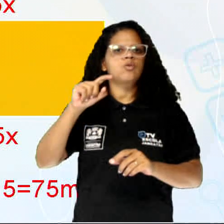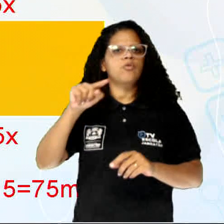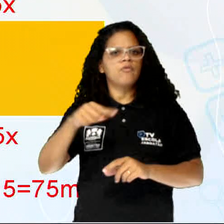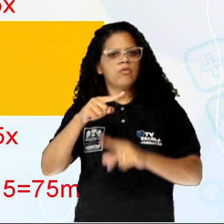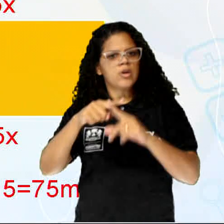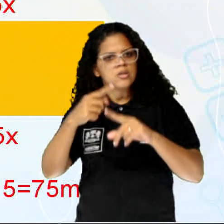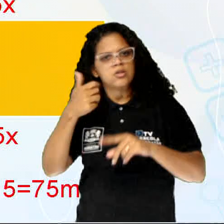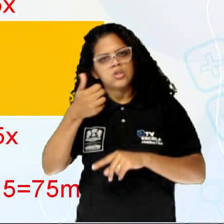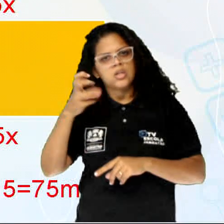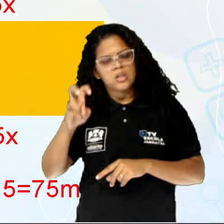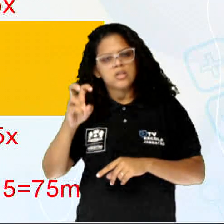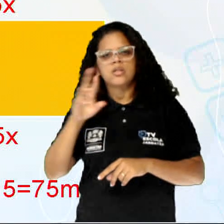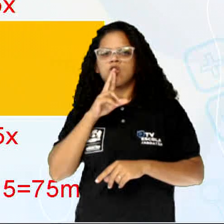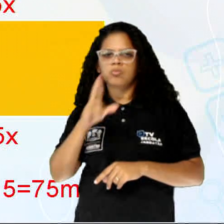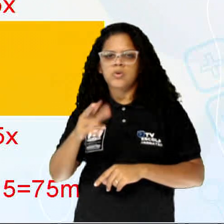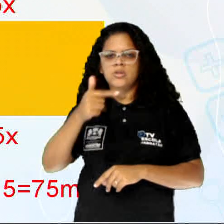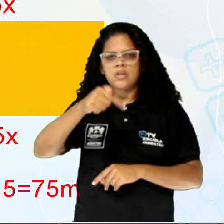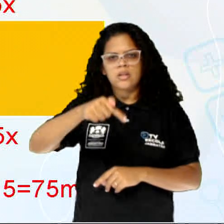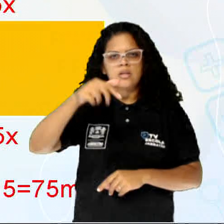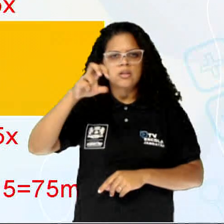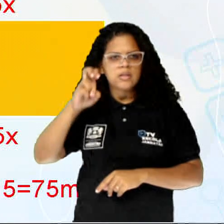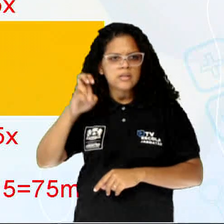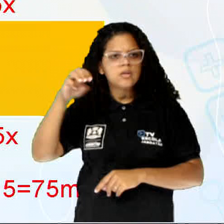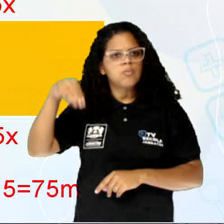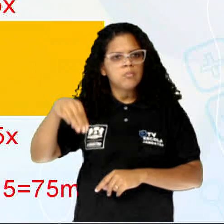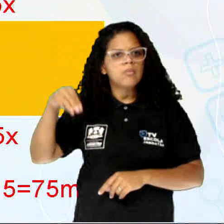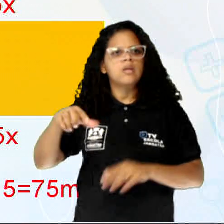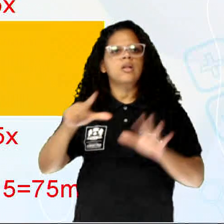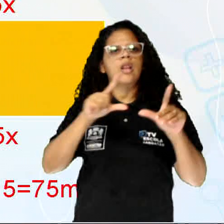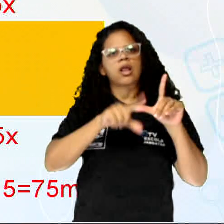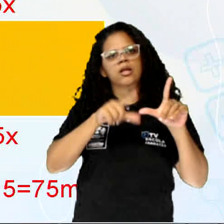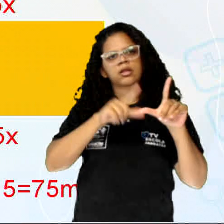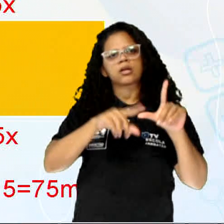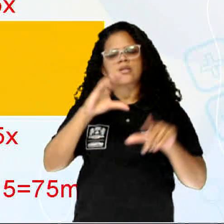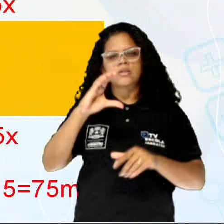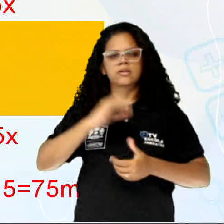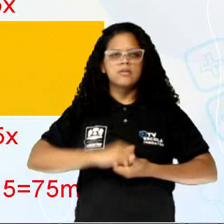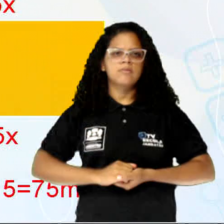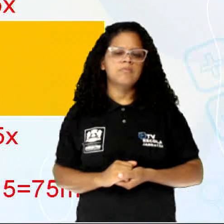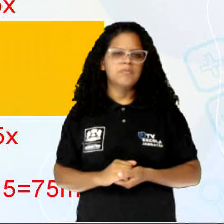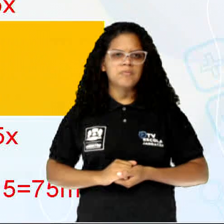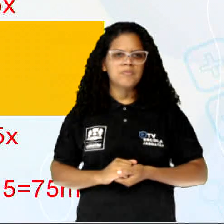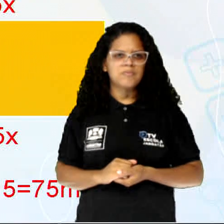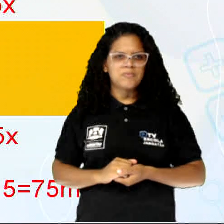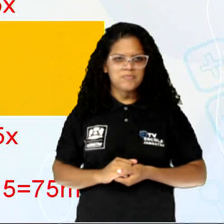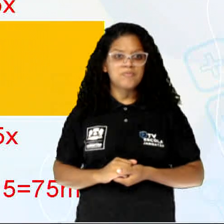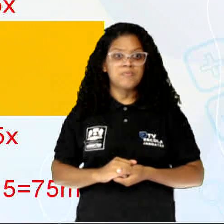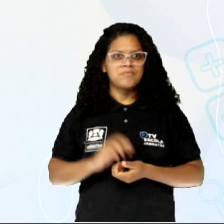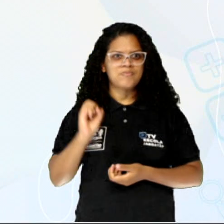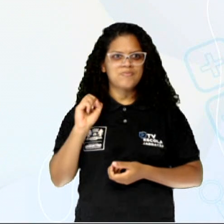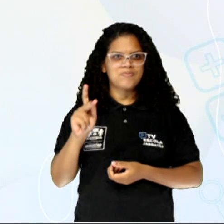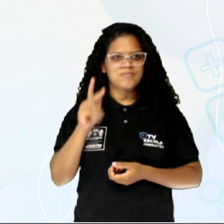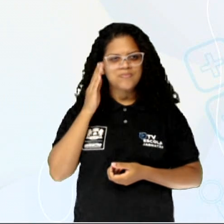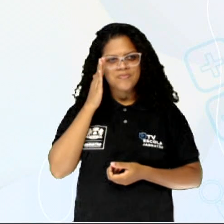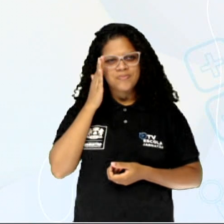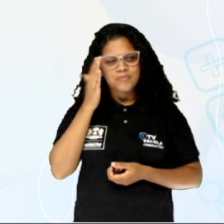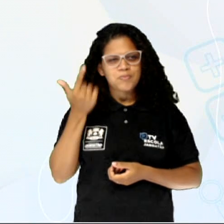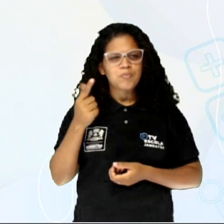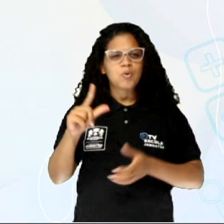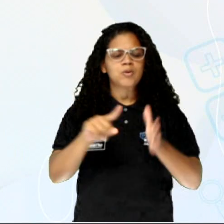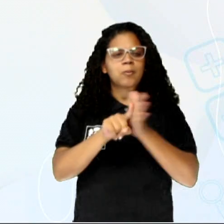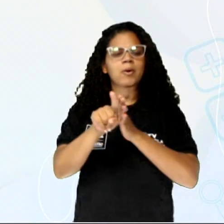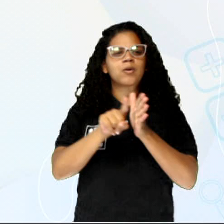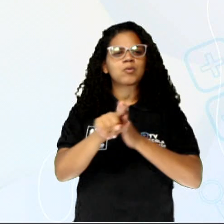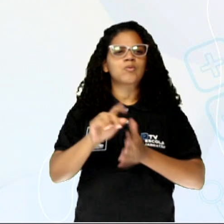75. Então, nós temos a resposta, que é justamente a letra C. Ok? Valeu! Agora a próxima questão.